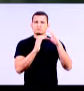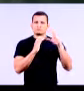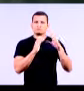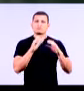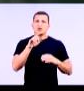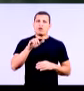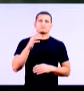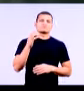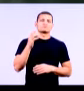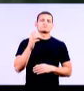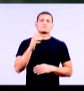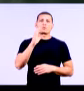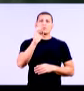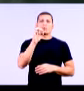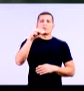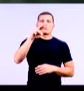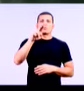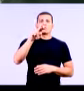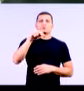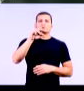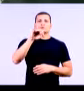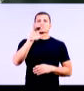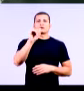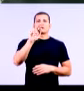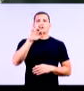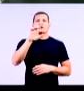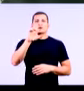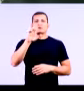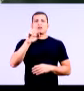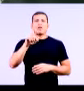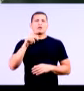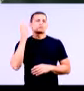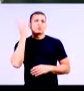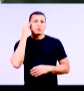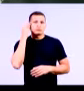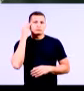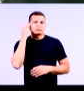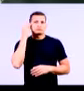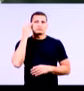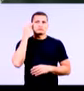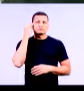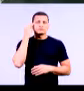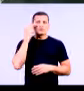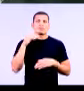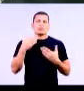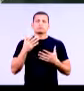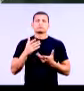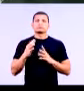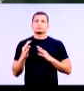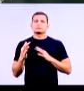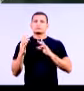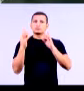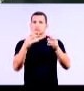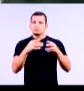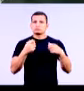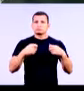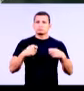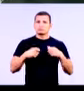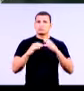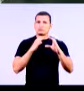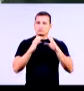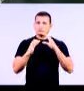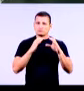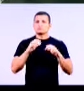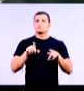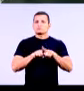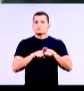latim comunicare, que significa tornar comum, conferenciar. E como tudo à nossa volta, a comunicação também vem